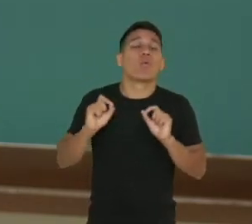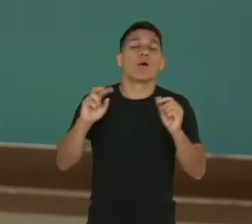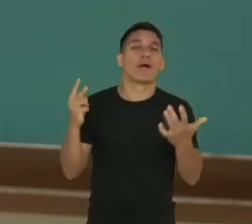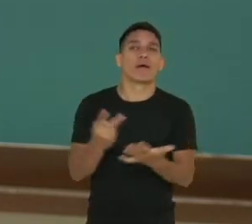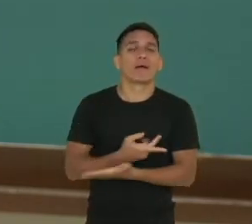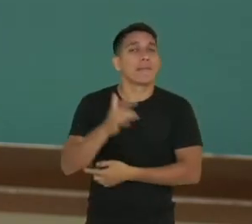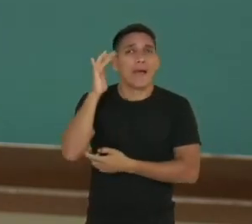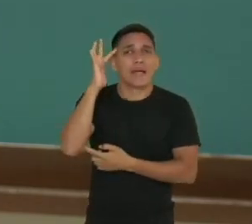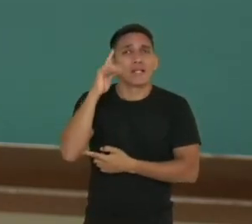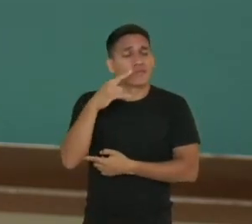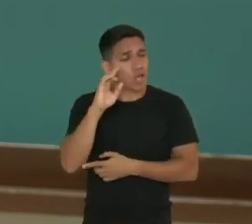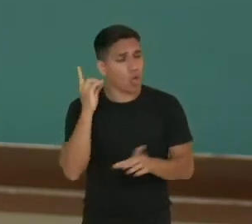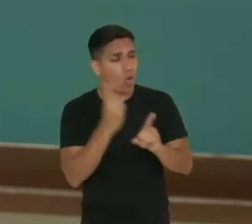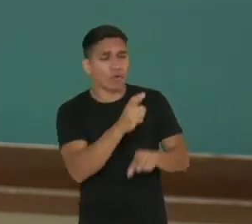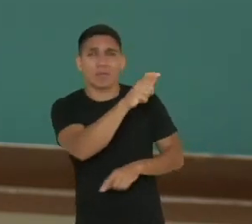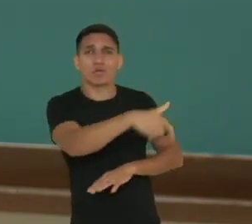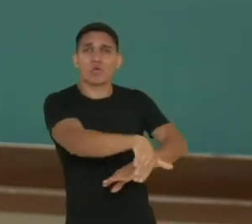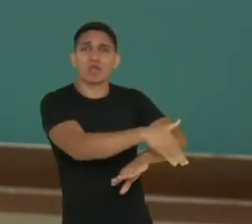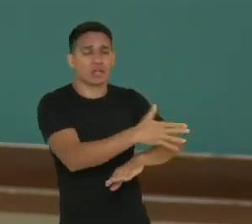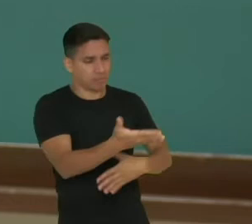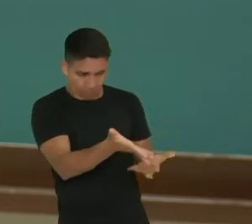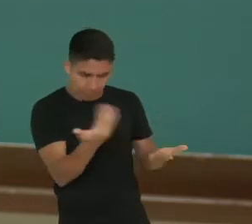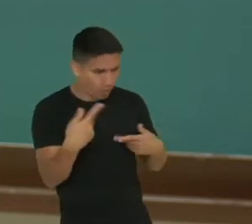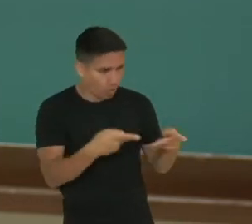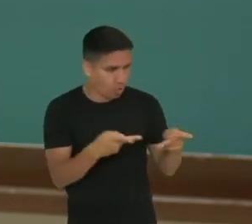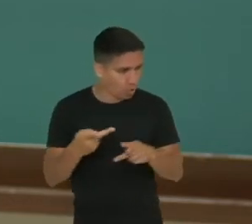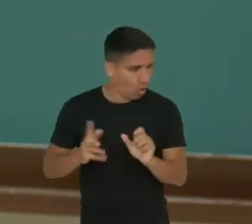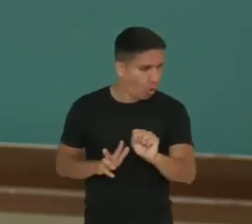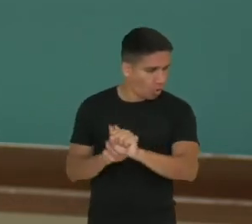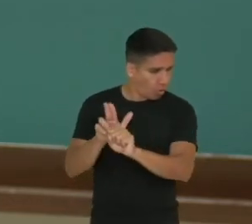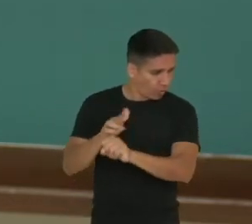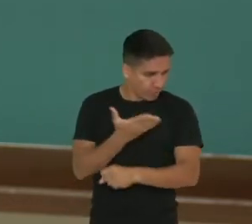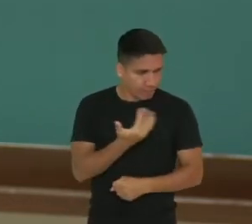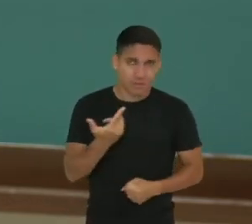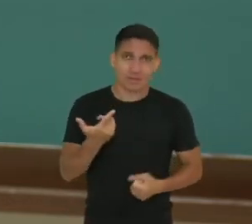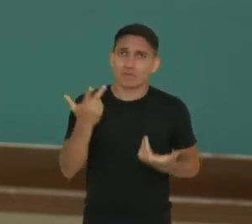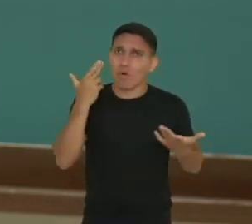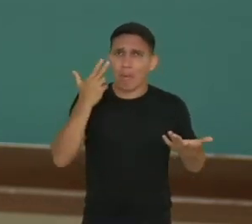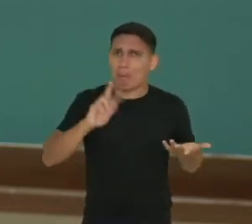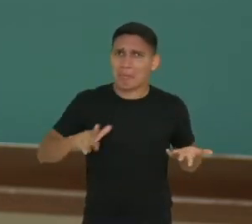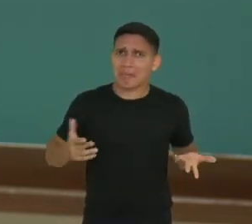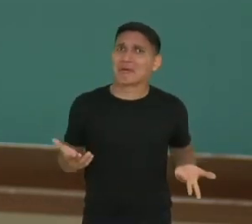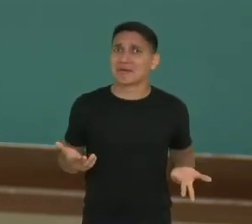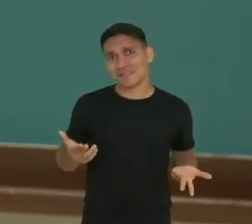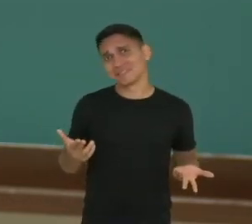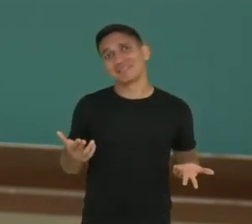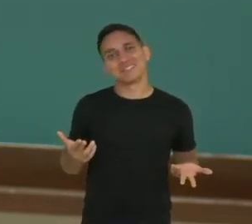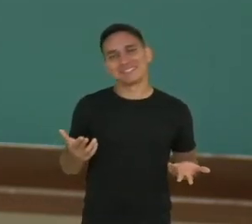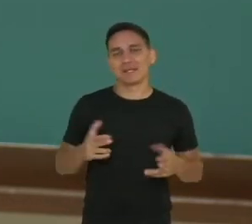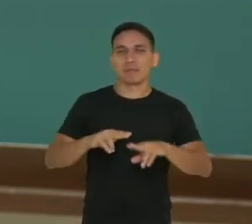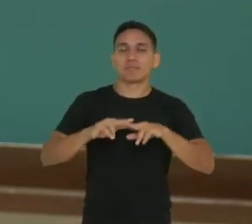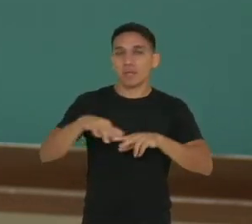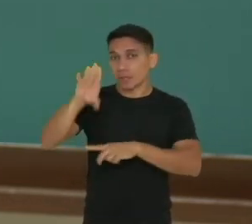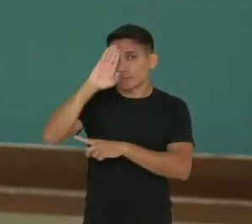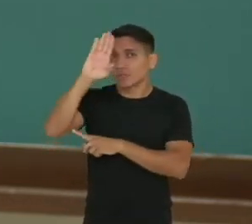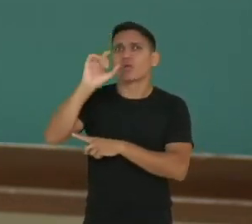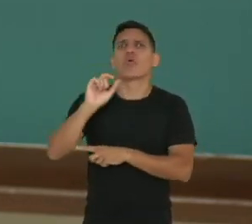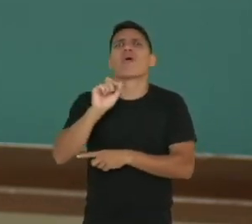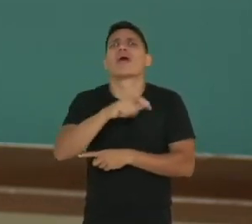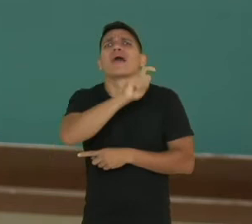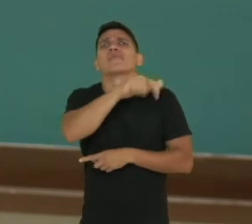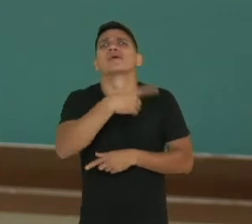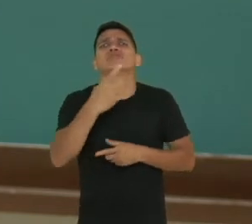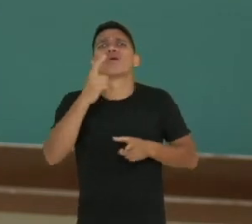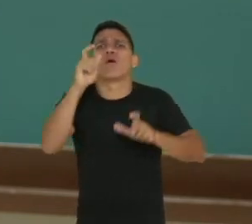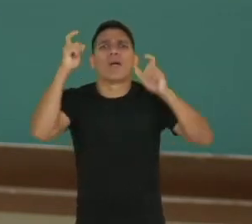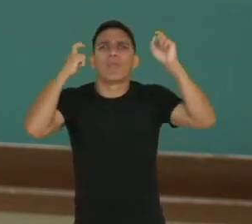você encontrar alguém na rua e convidar para cortar o cabelo, não é comum, né? Não é mesmo? Né? Principalmente assim, quem que é preocupado